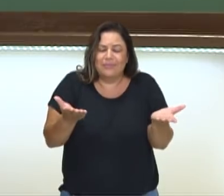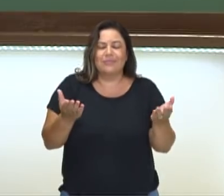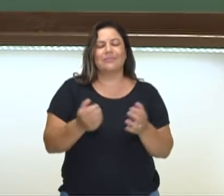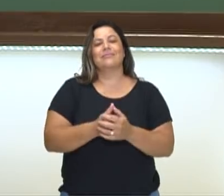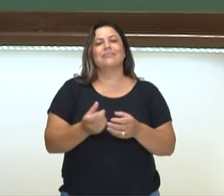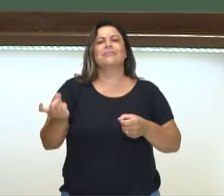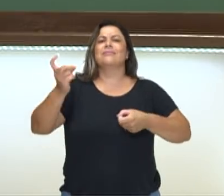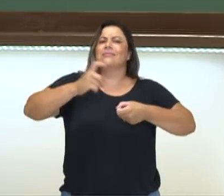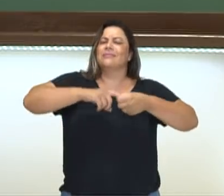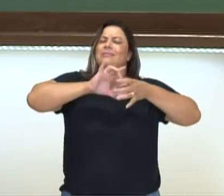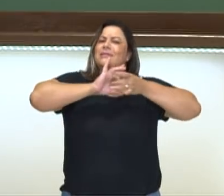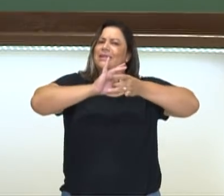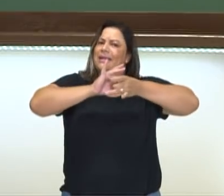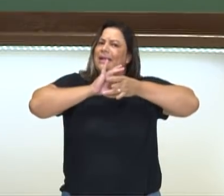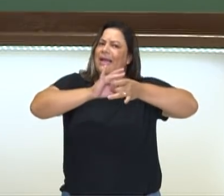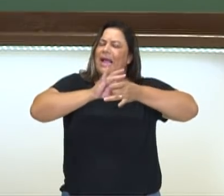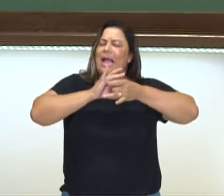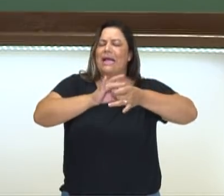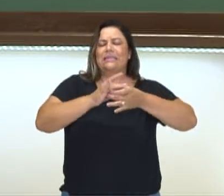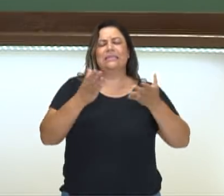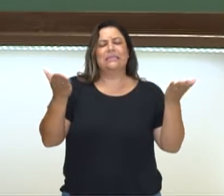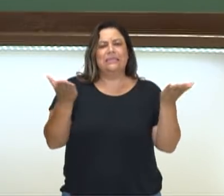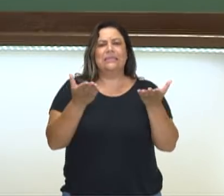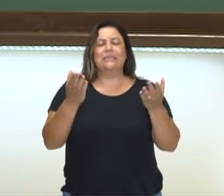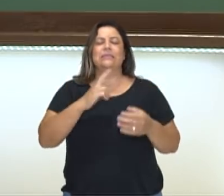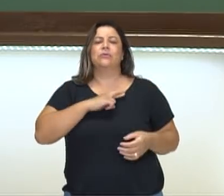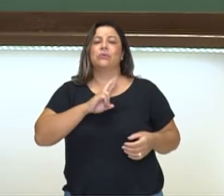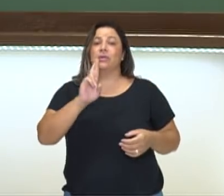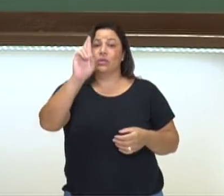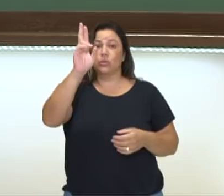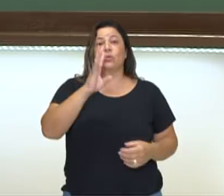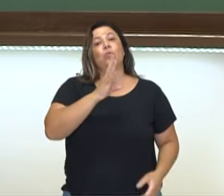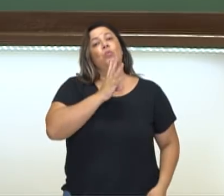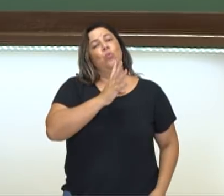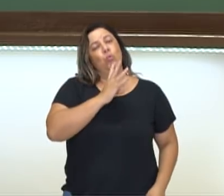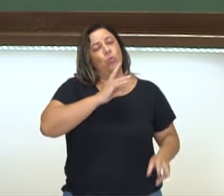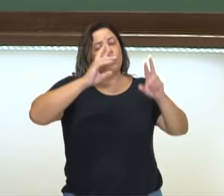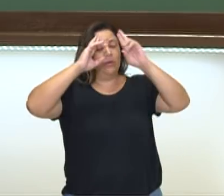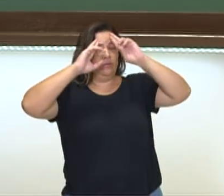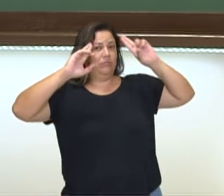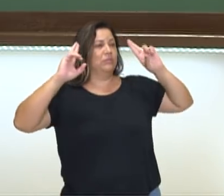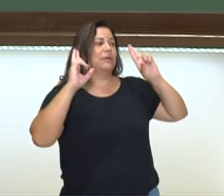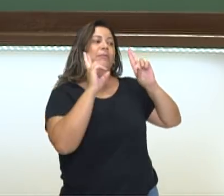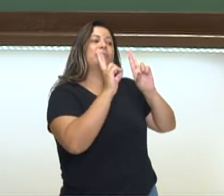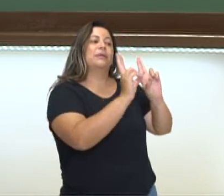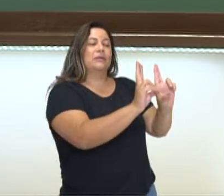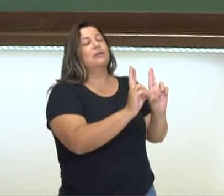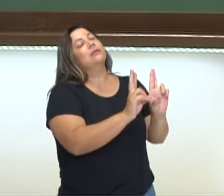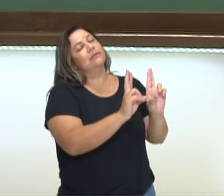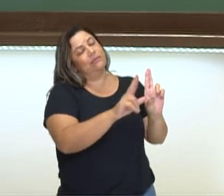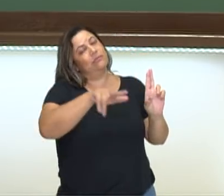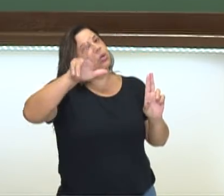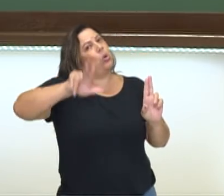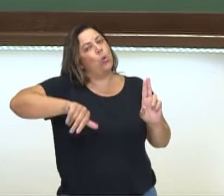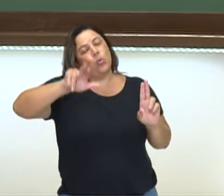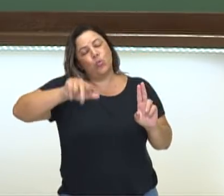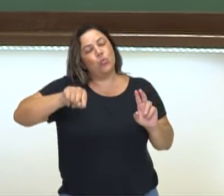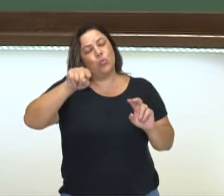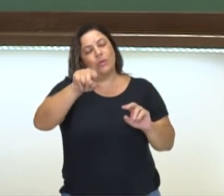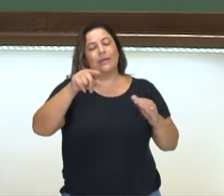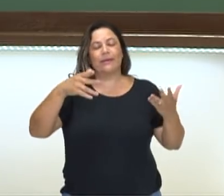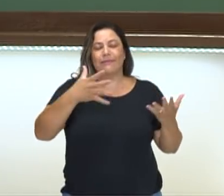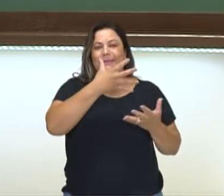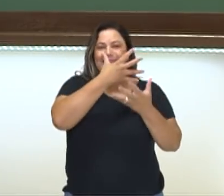com a religiosidade. Isso tudo para conhecermos, para respeitarmos. Não vou nunca deixar vocês esquecerem que